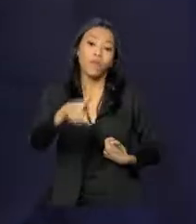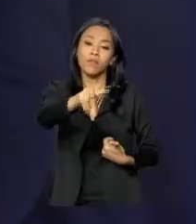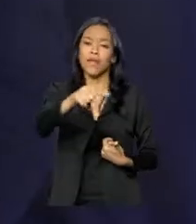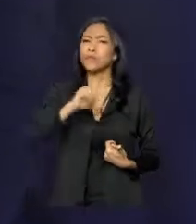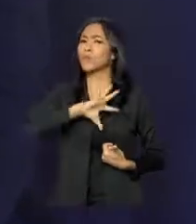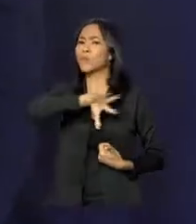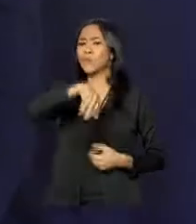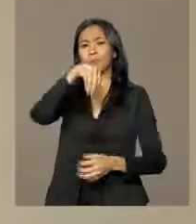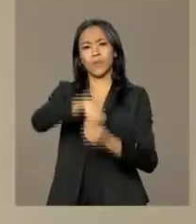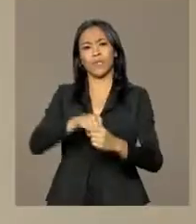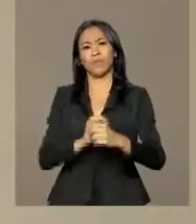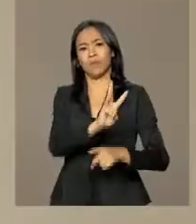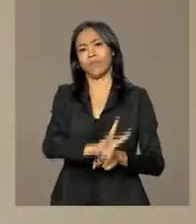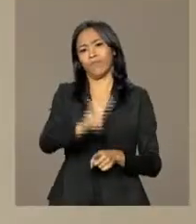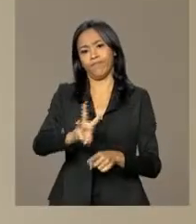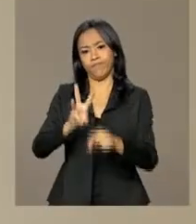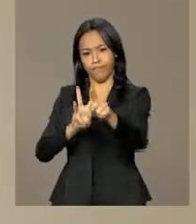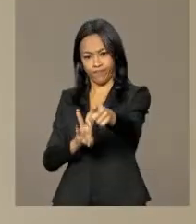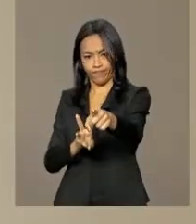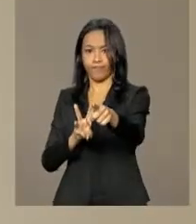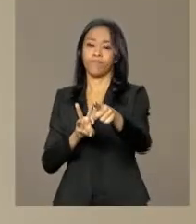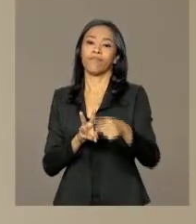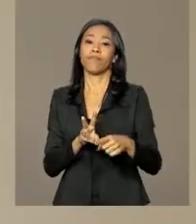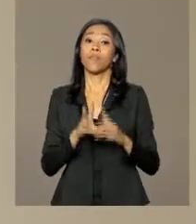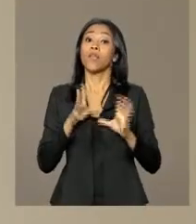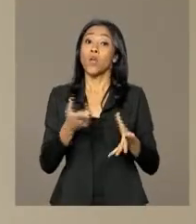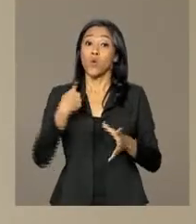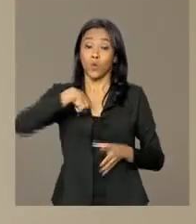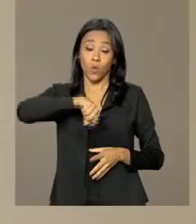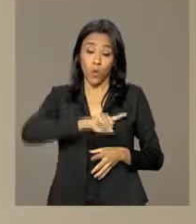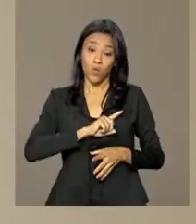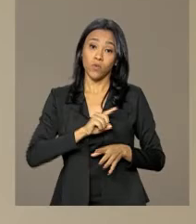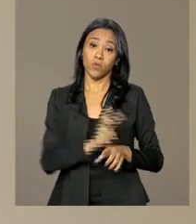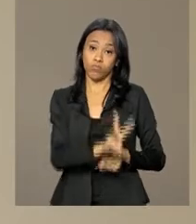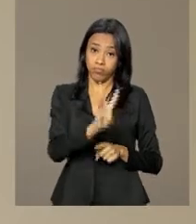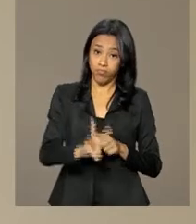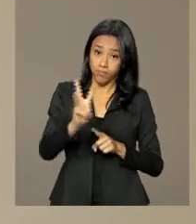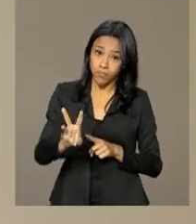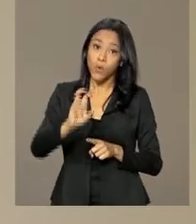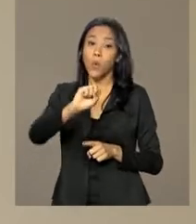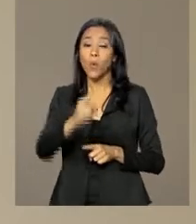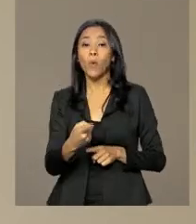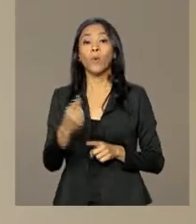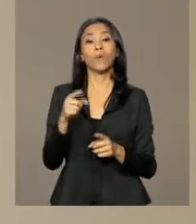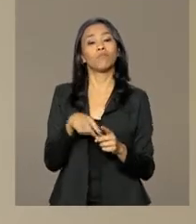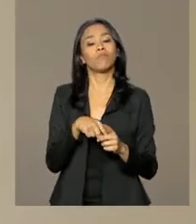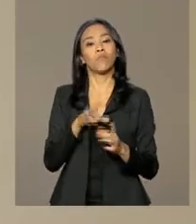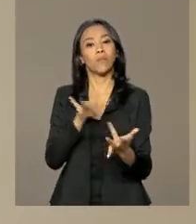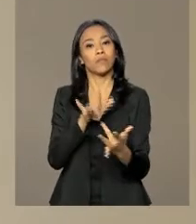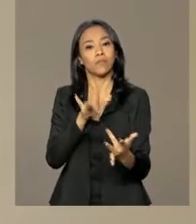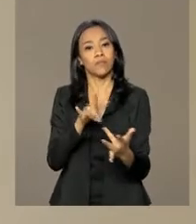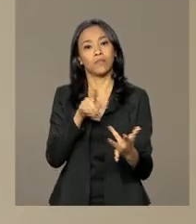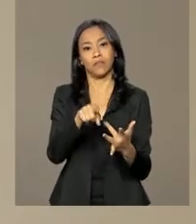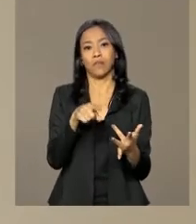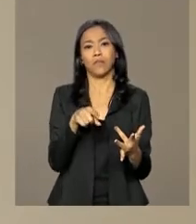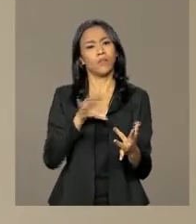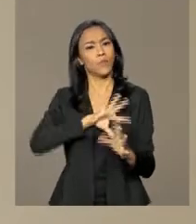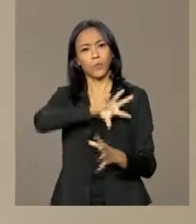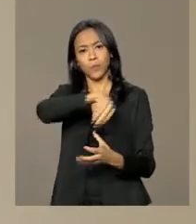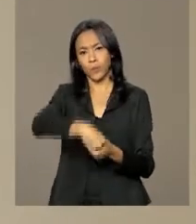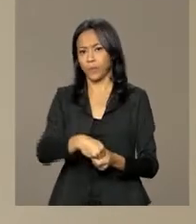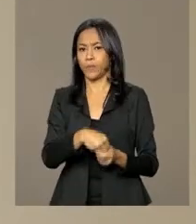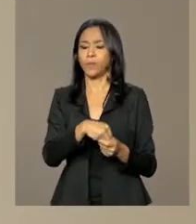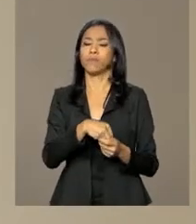página da Receita Federal. No nosso portal do Simples Nacional ou no Centro de Atendimento Virtual da Receita Federal, ambos na